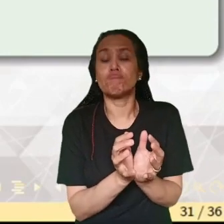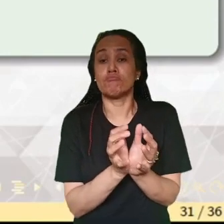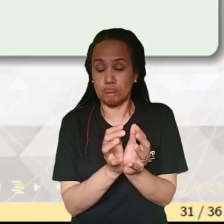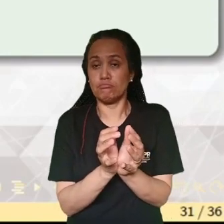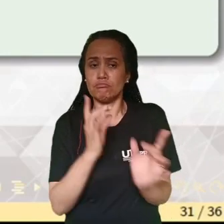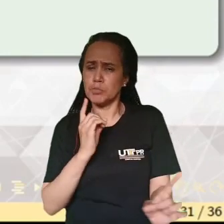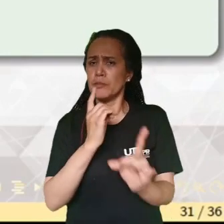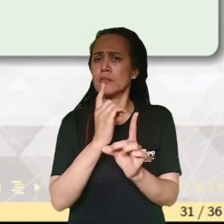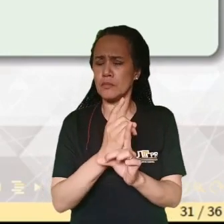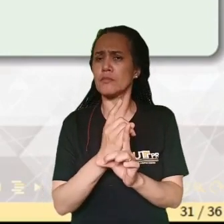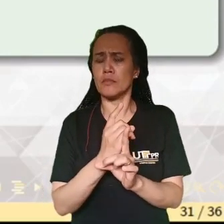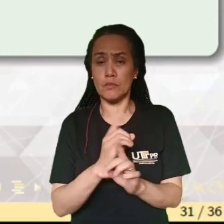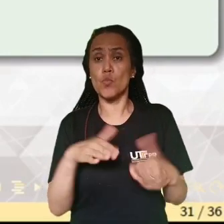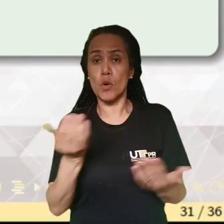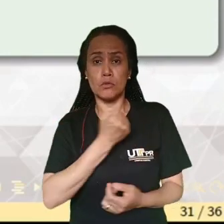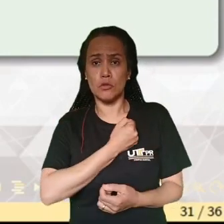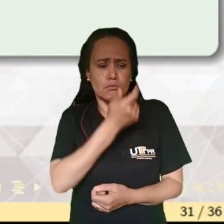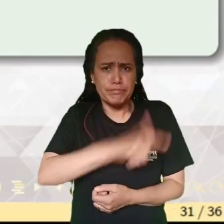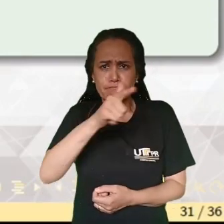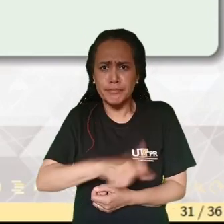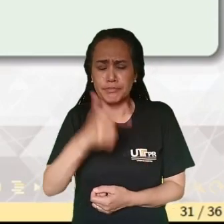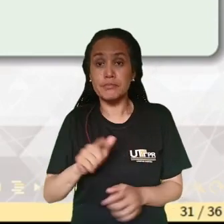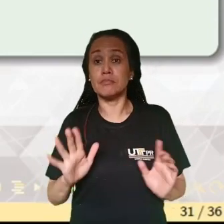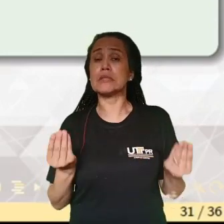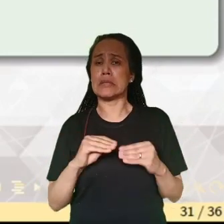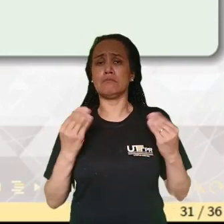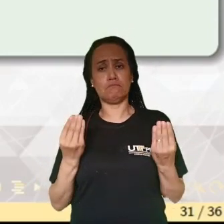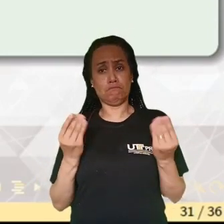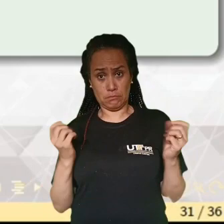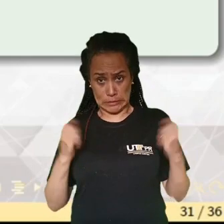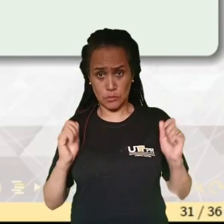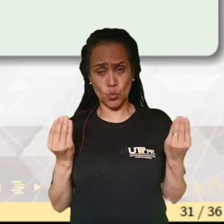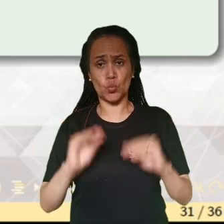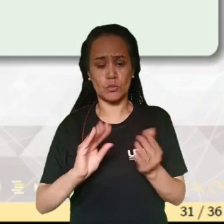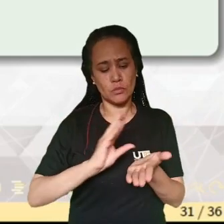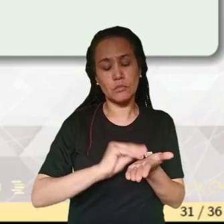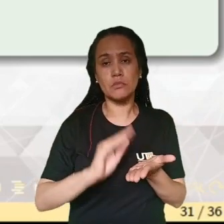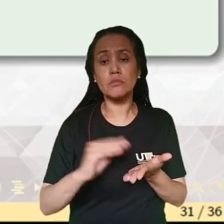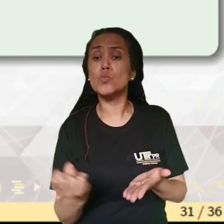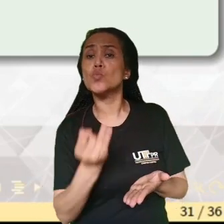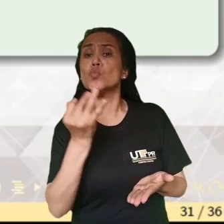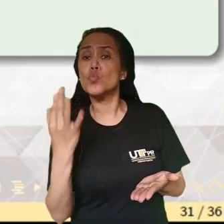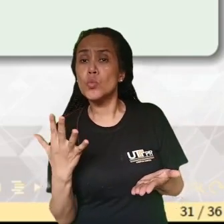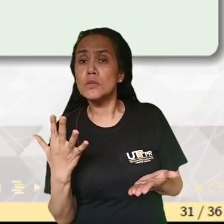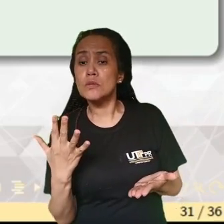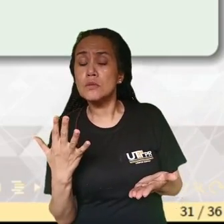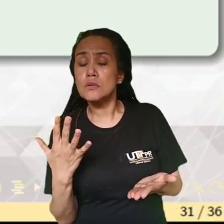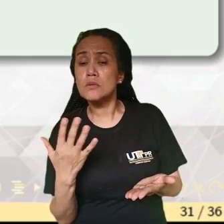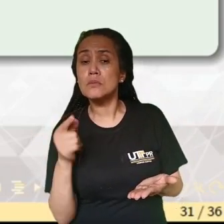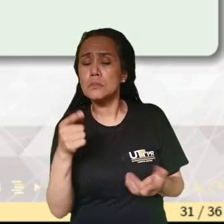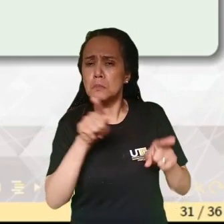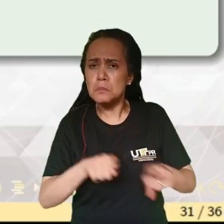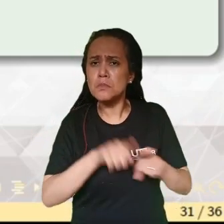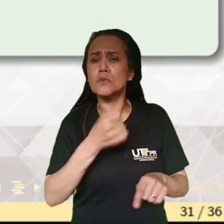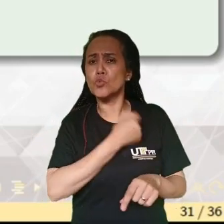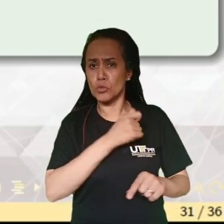A, e encontrar o valor com maior repetição. Então você pode colocar os dados e contar o número de vezes que esses números eles acabam